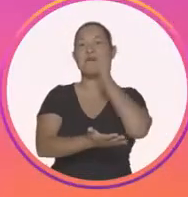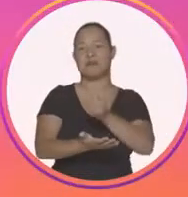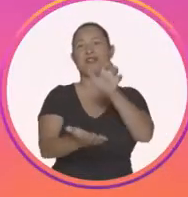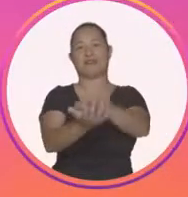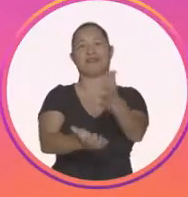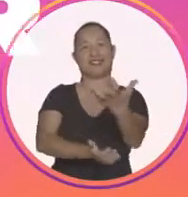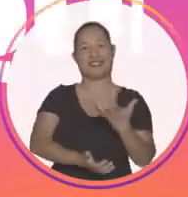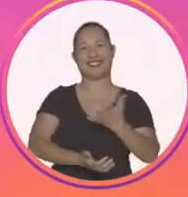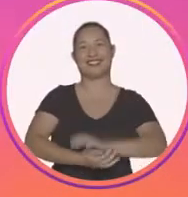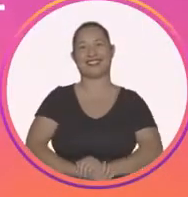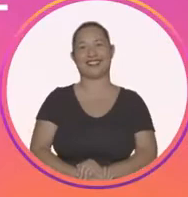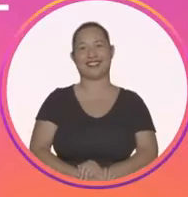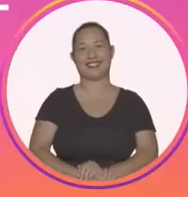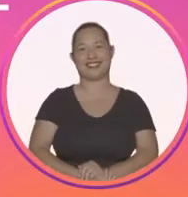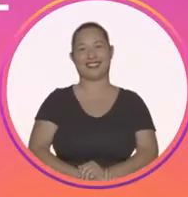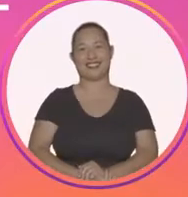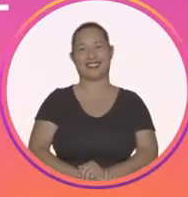Raquel a mulher que Pernambuco quer